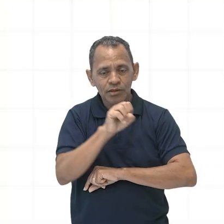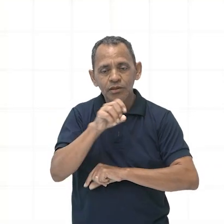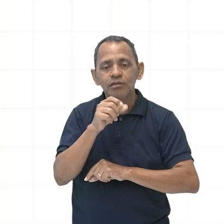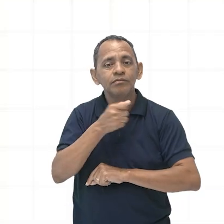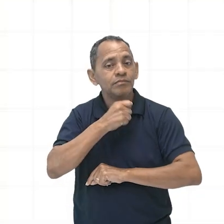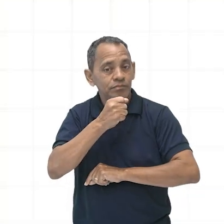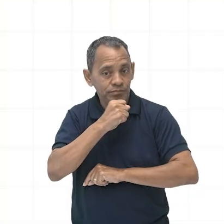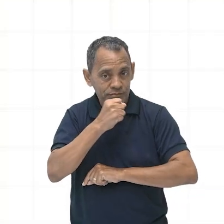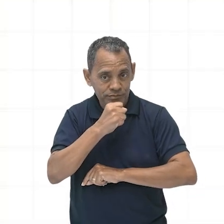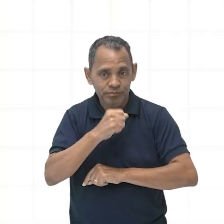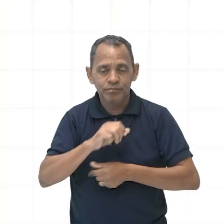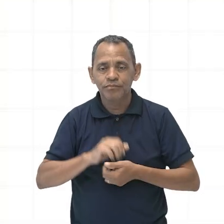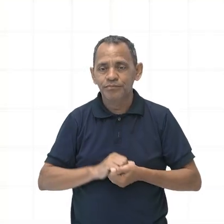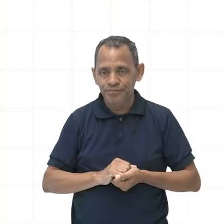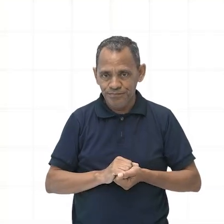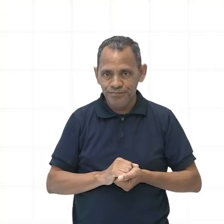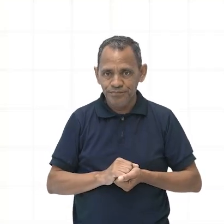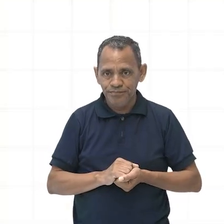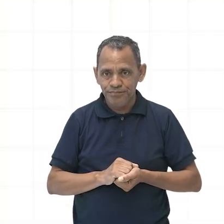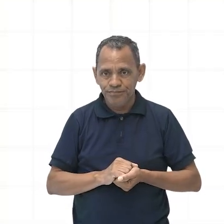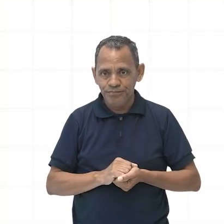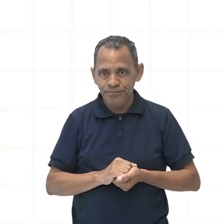entrevistado